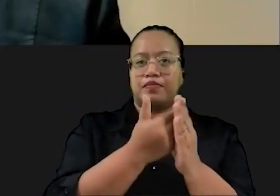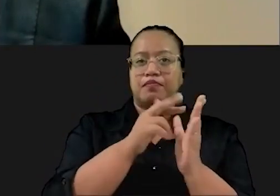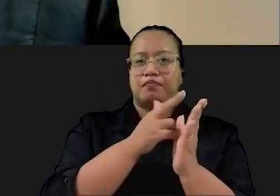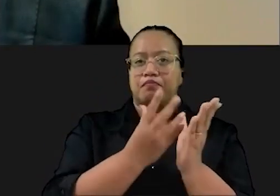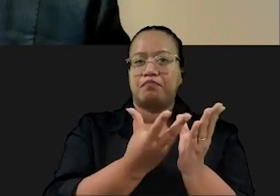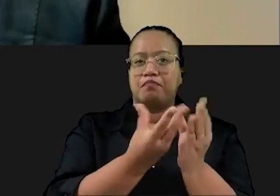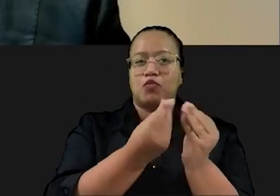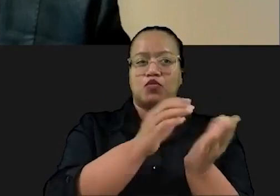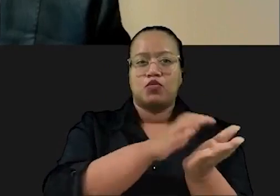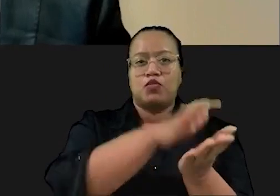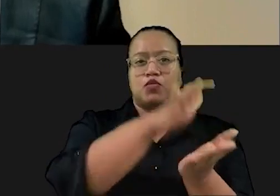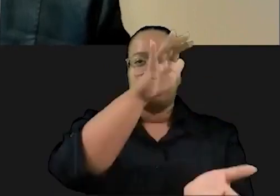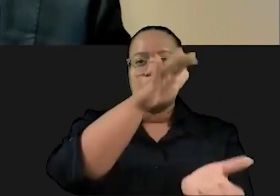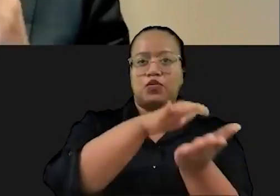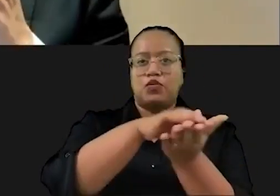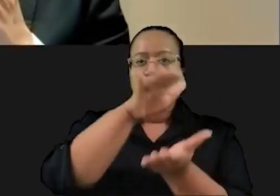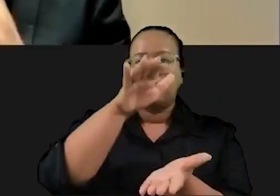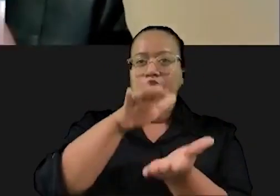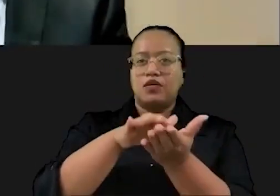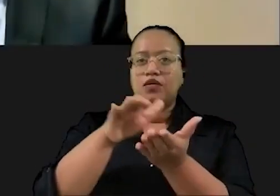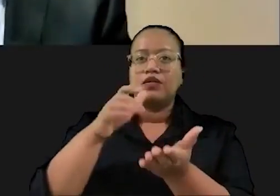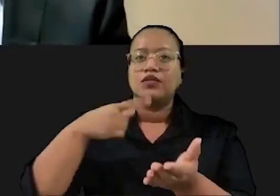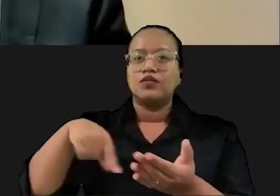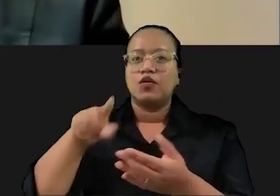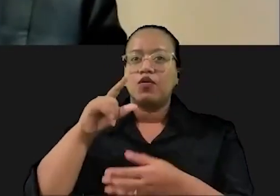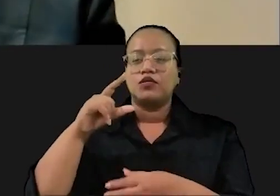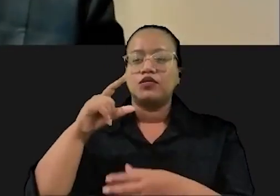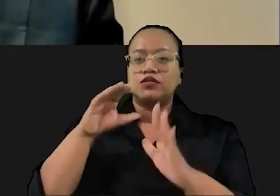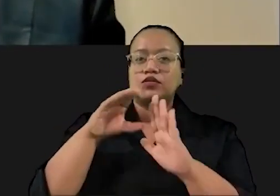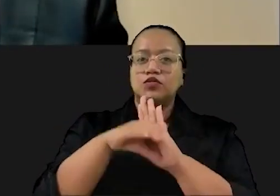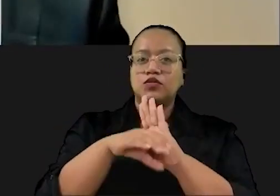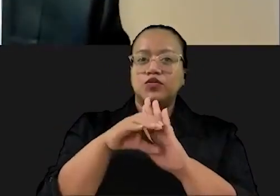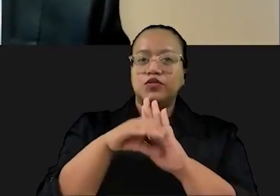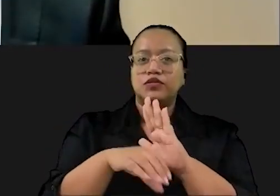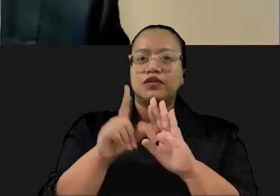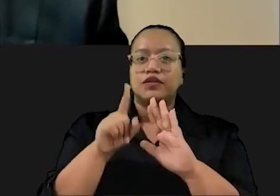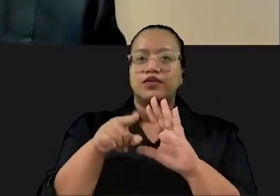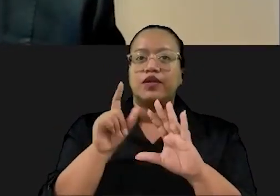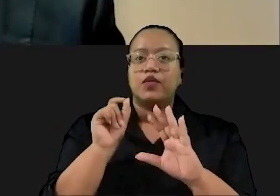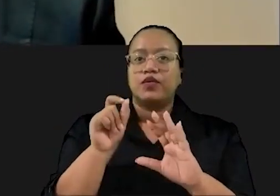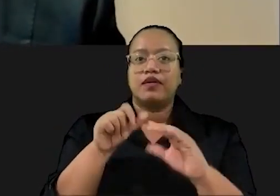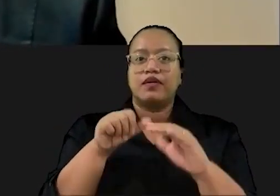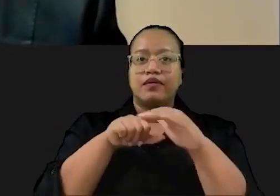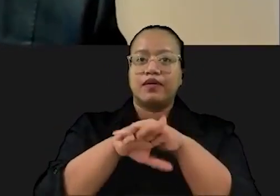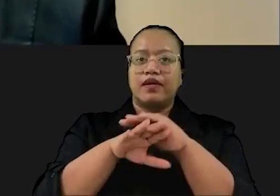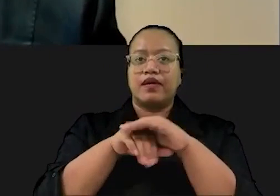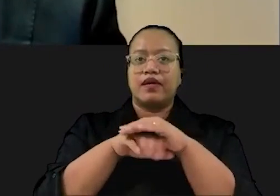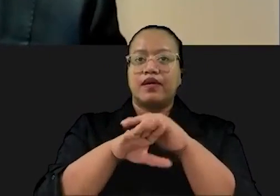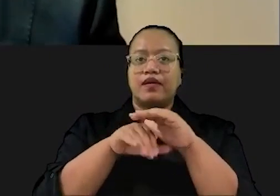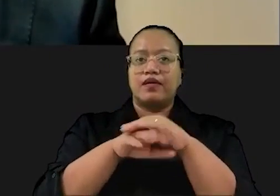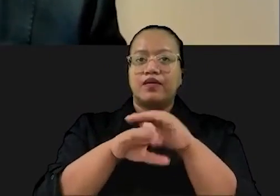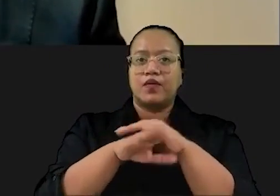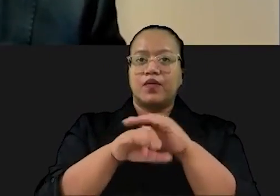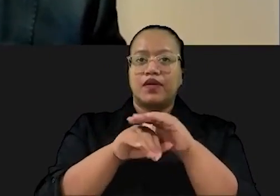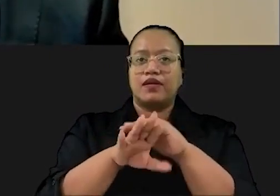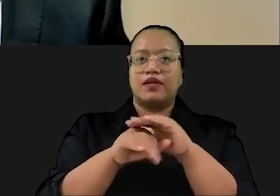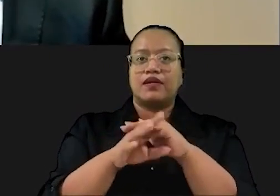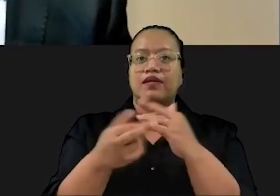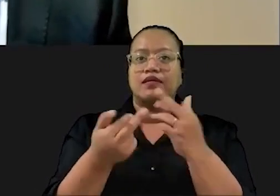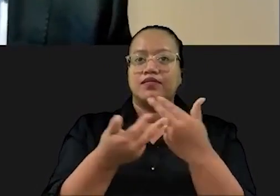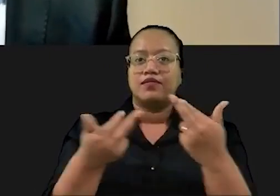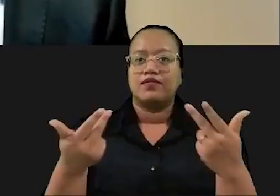estavam todos ligados à ideia de armazenar essas coisas, esses objetos físicos, a carregar esses objetos físicos de um lado para o